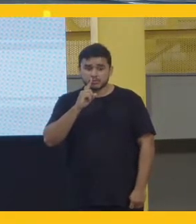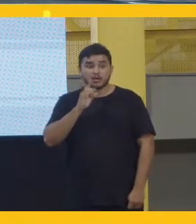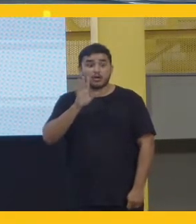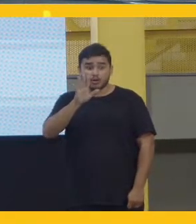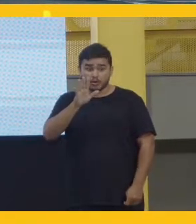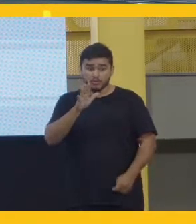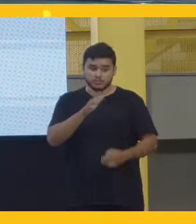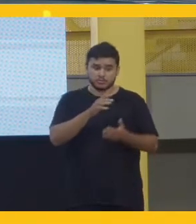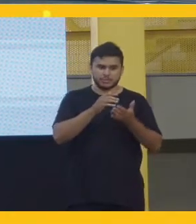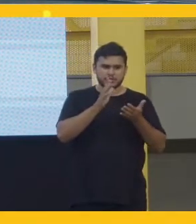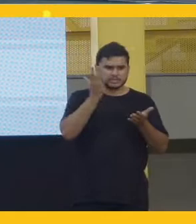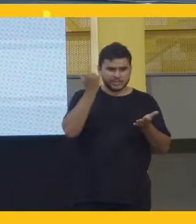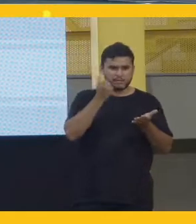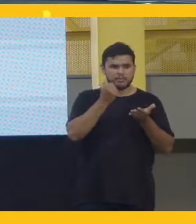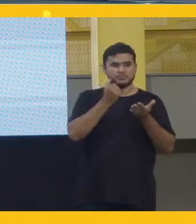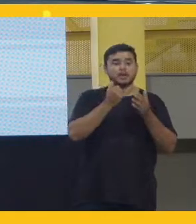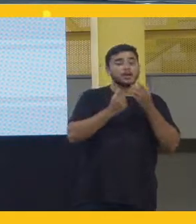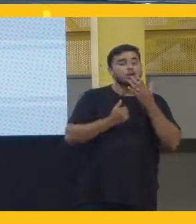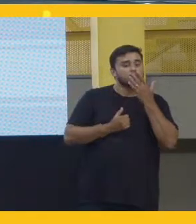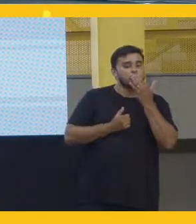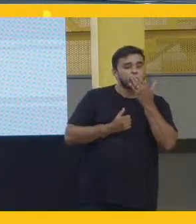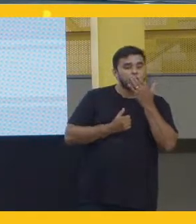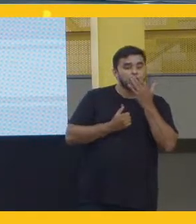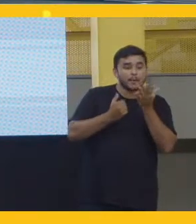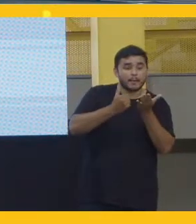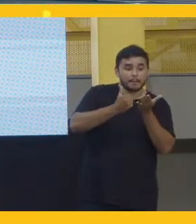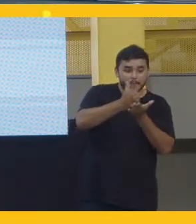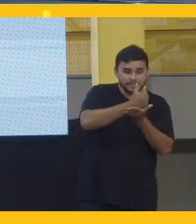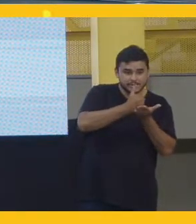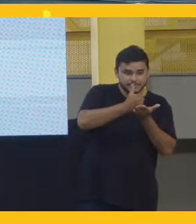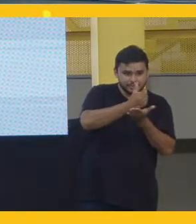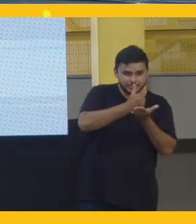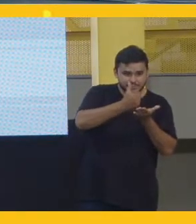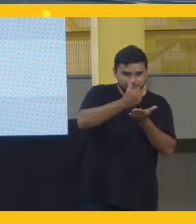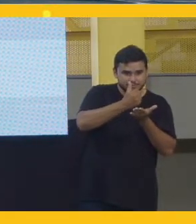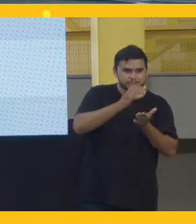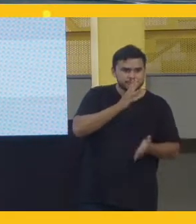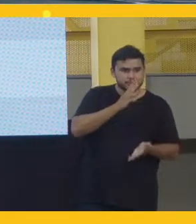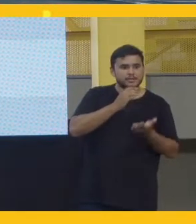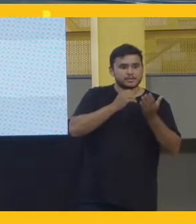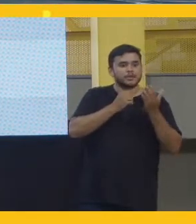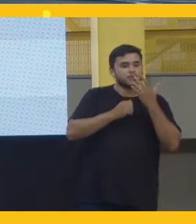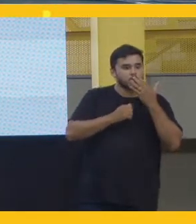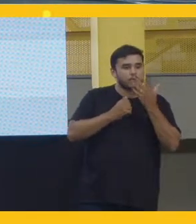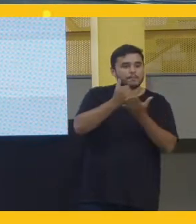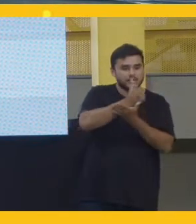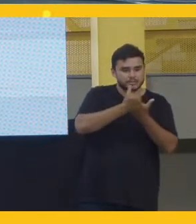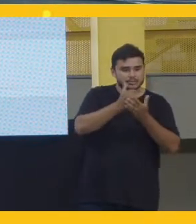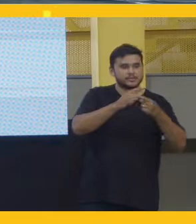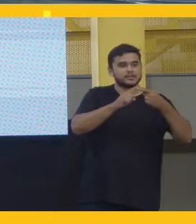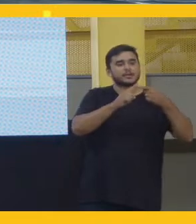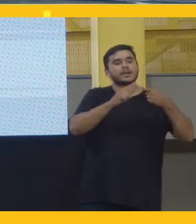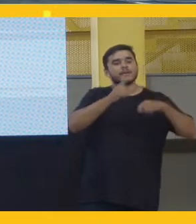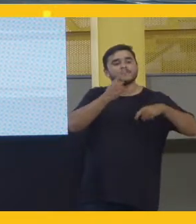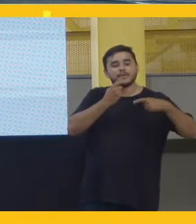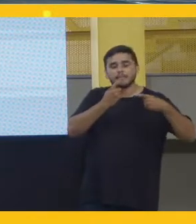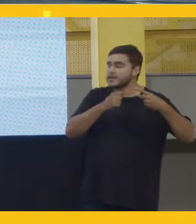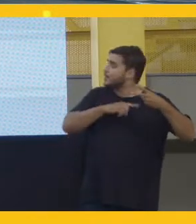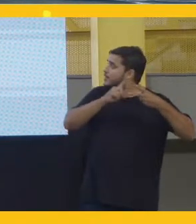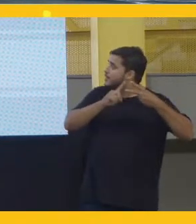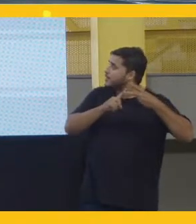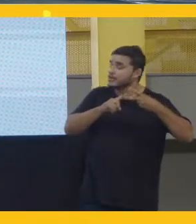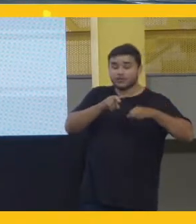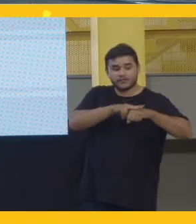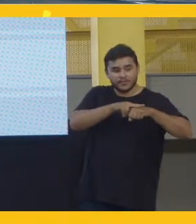seu olho, ela acaba sensibilizando o cone red e o green, o vermelho e o